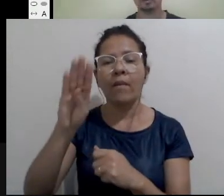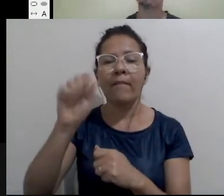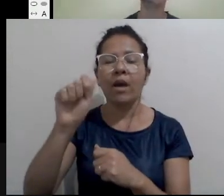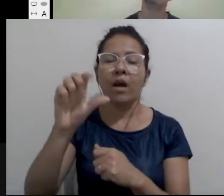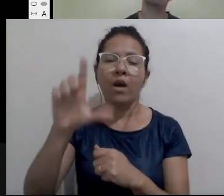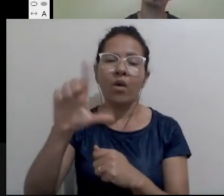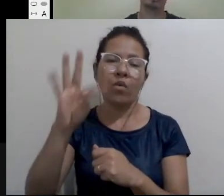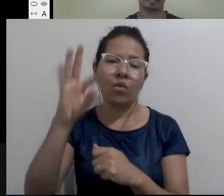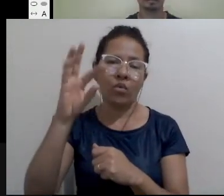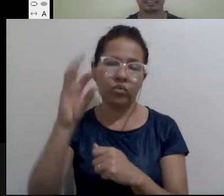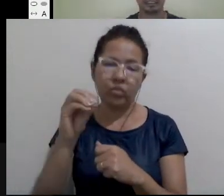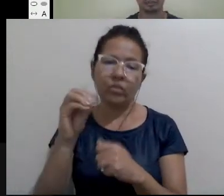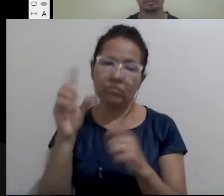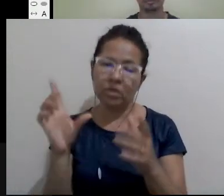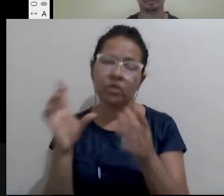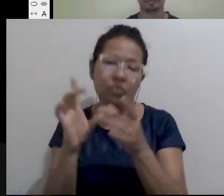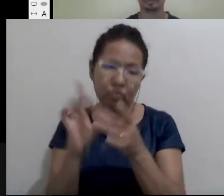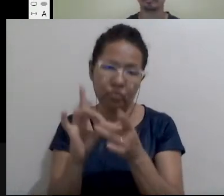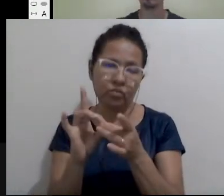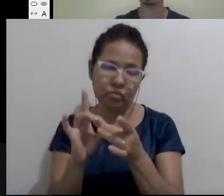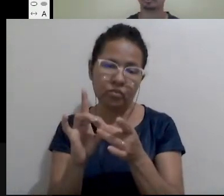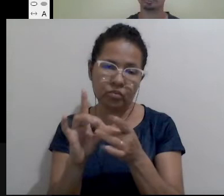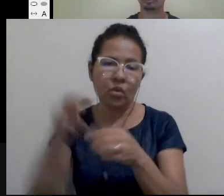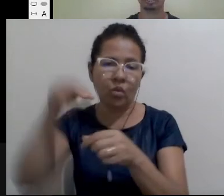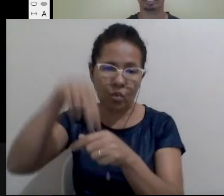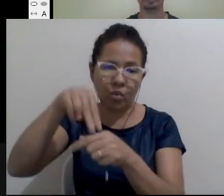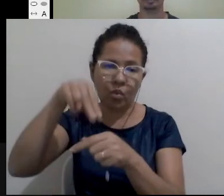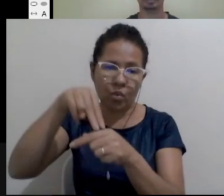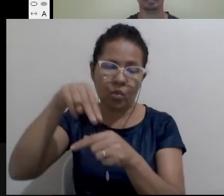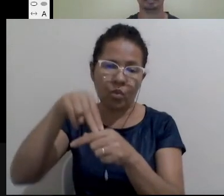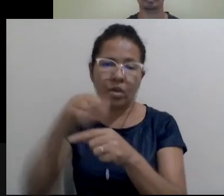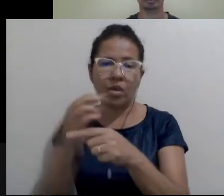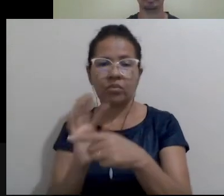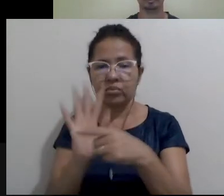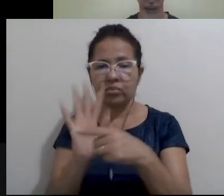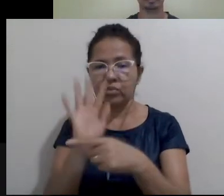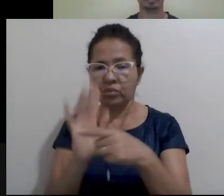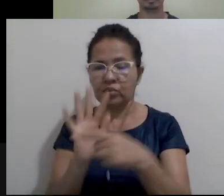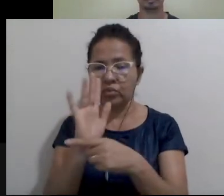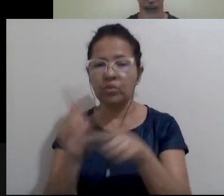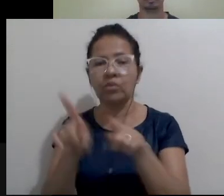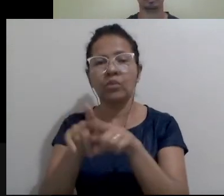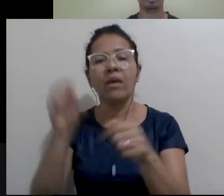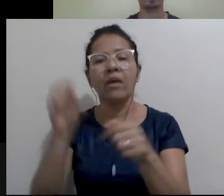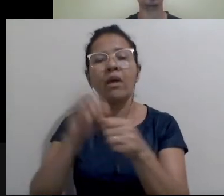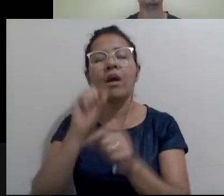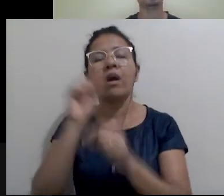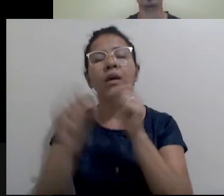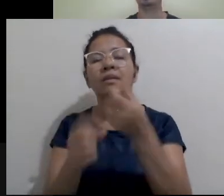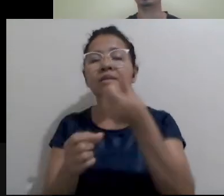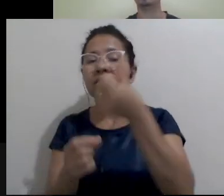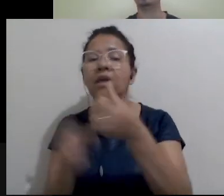ligado com os orbitais do nitrogênio aí, tá? Da amônia, fazendo essas 6 ligações.